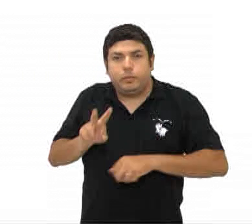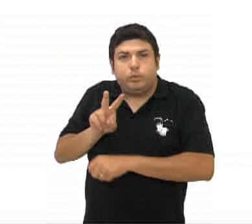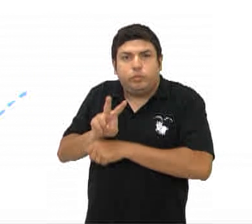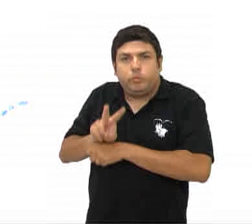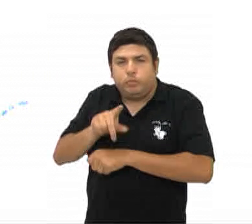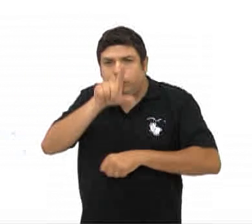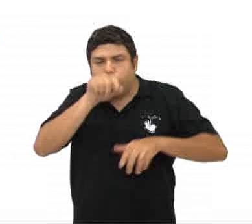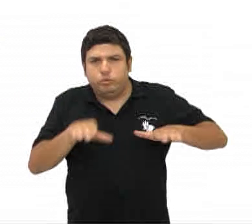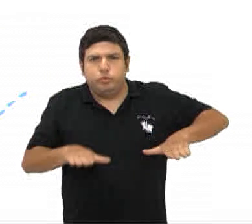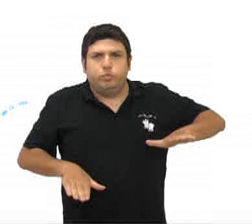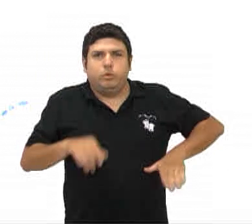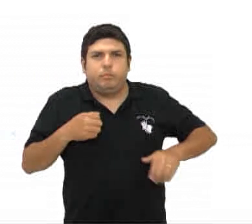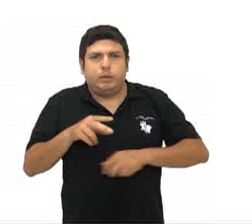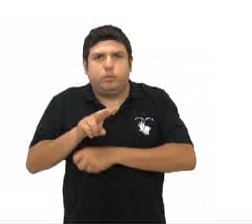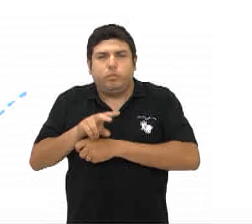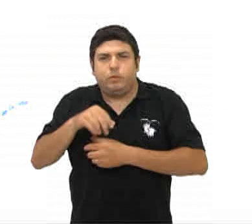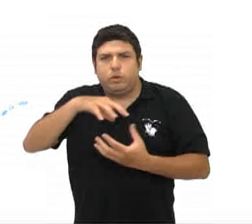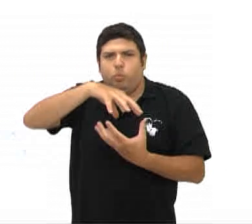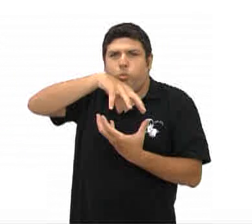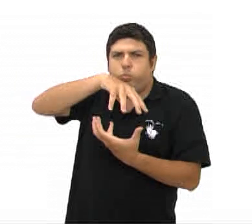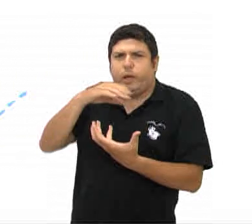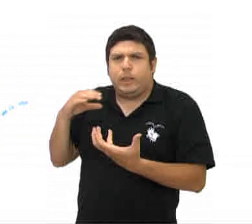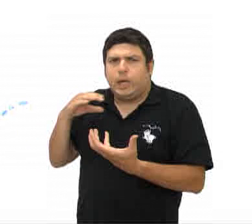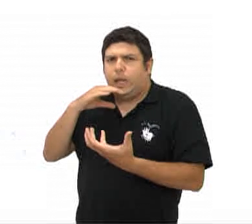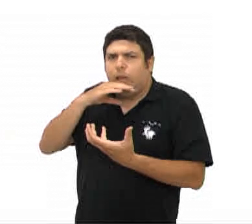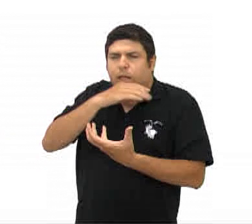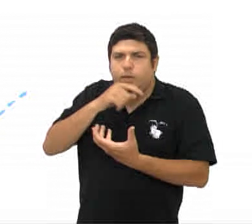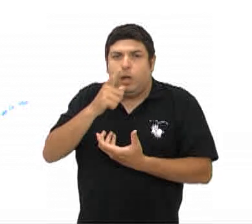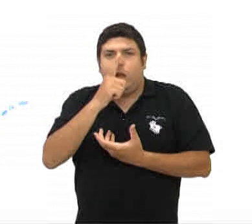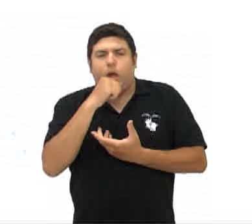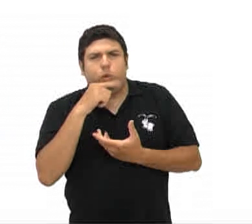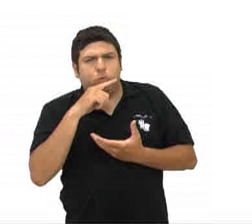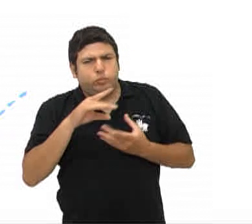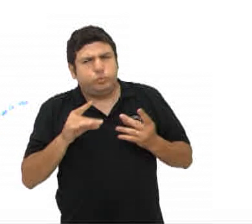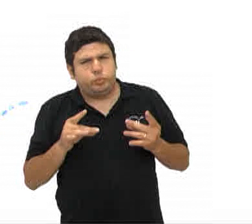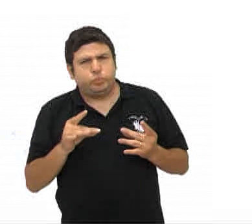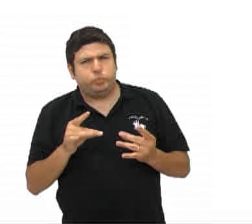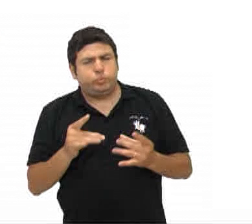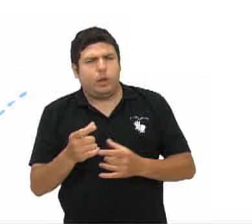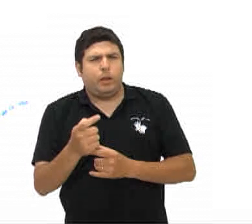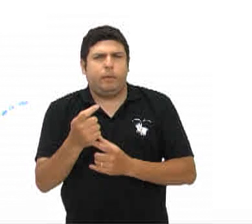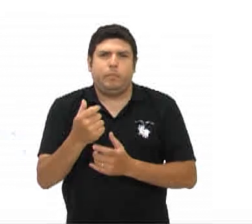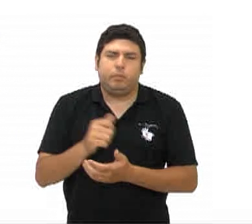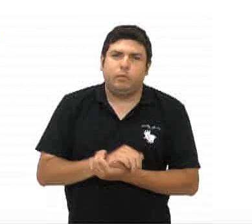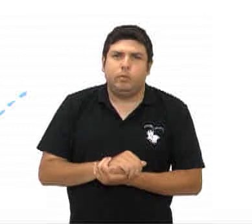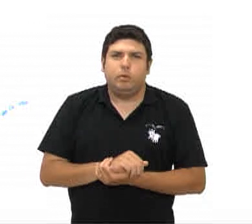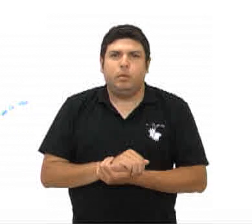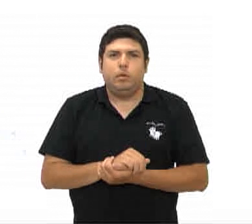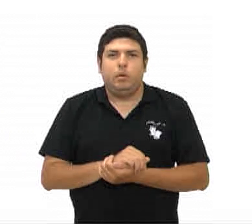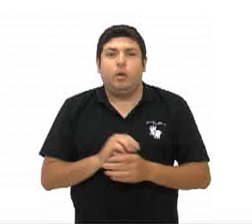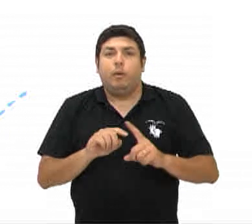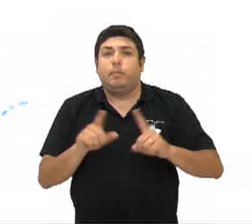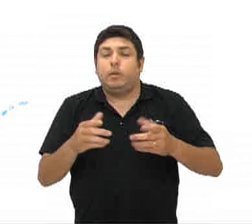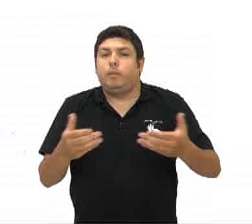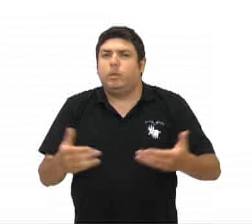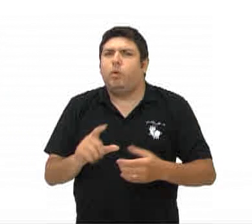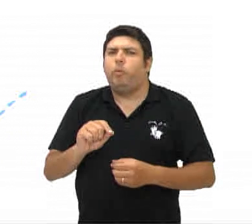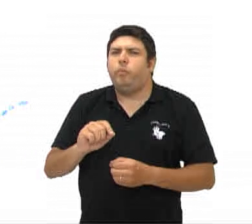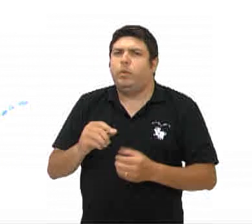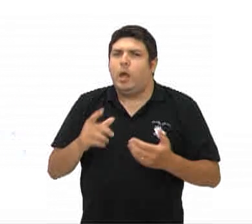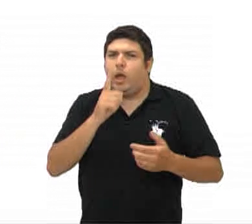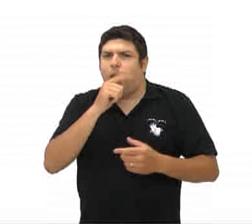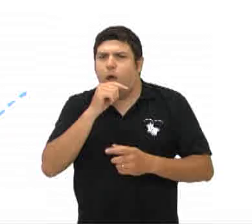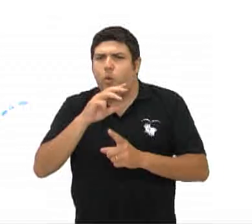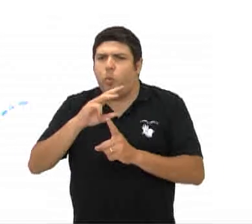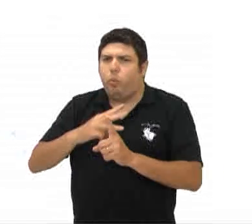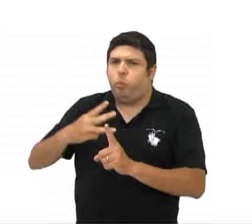e o aquecimento global, a chance da água congelada escapar ainda é pequena. Tão pequena que agora mesmo existe 3 vezes mais água doce